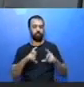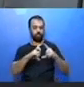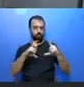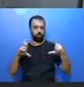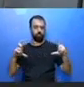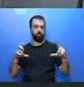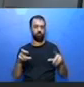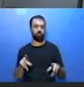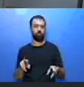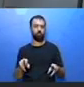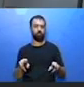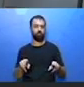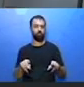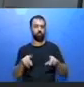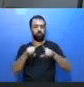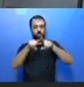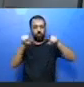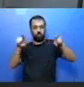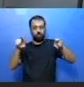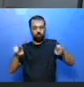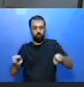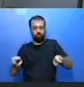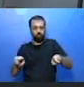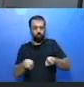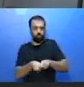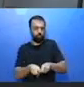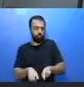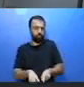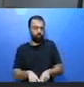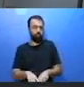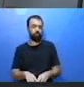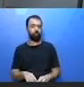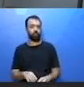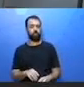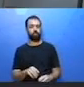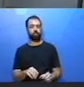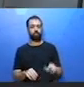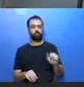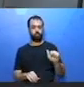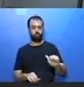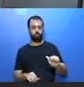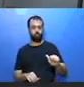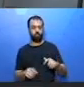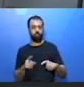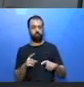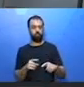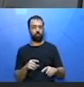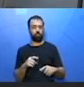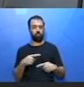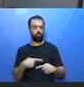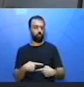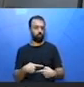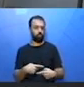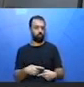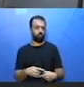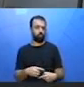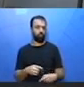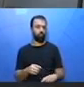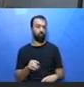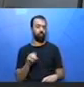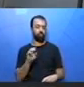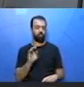a mesma do retângulo, né? Que é base vezes altura. A base é essa, só que a altura aqui do